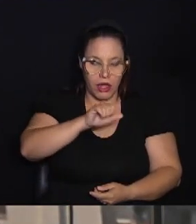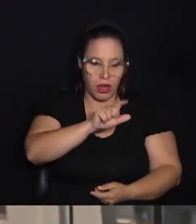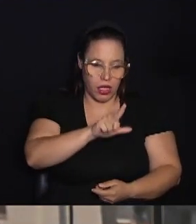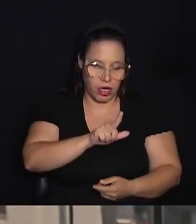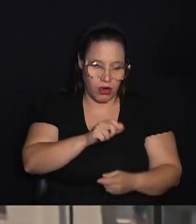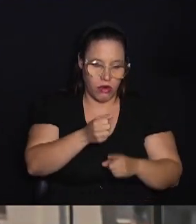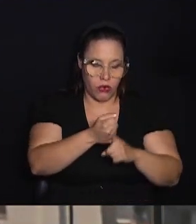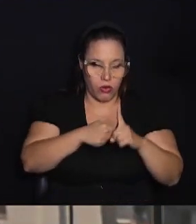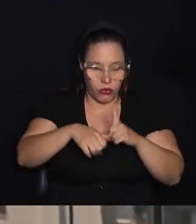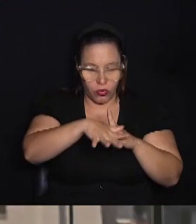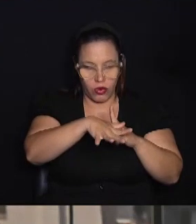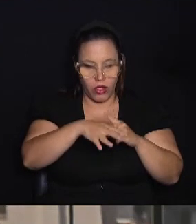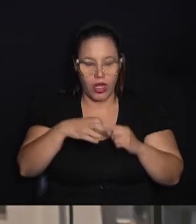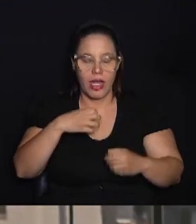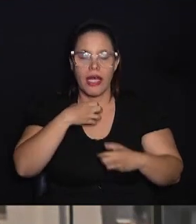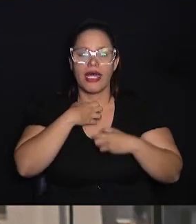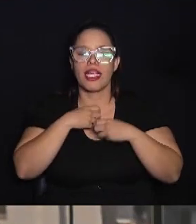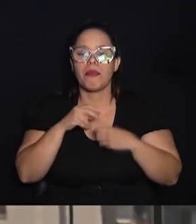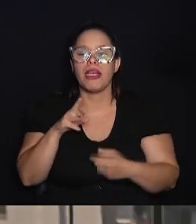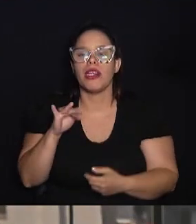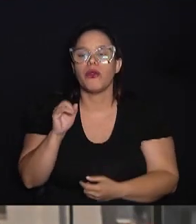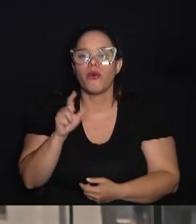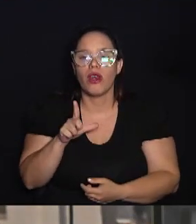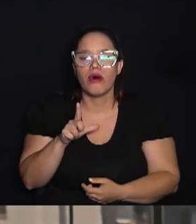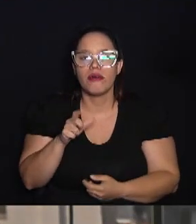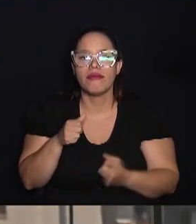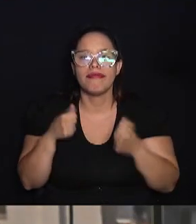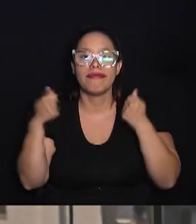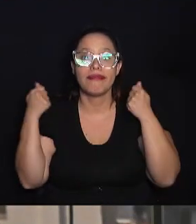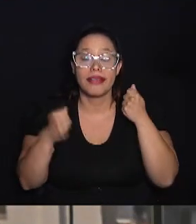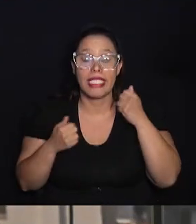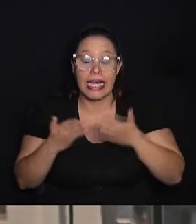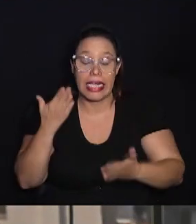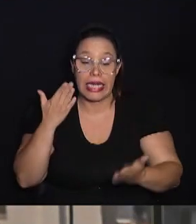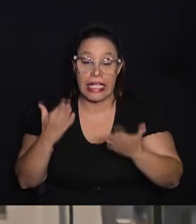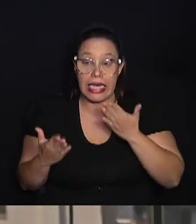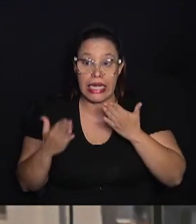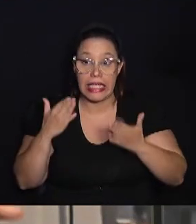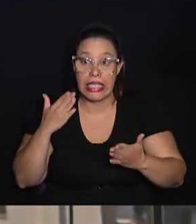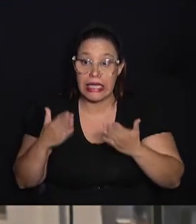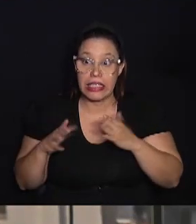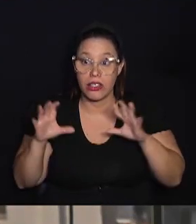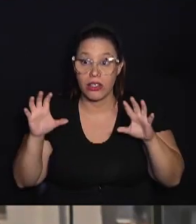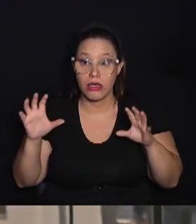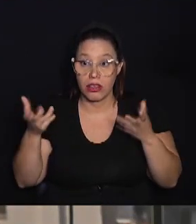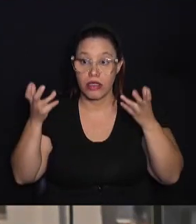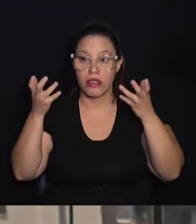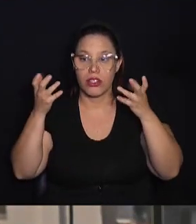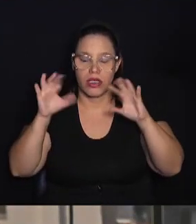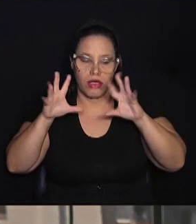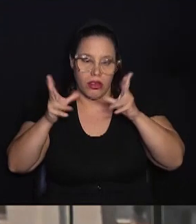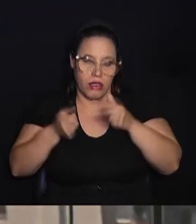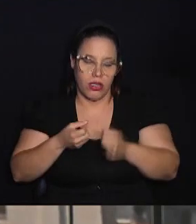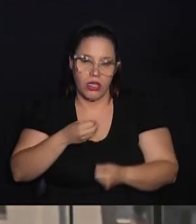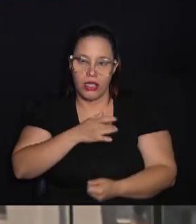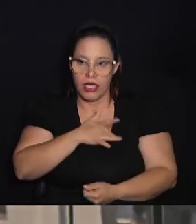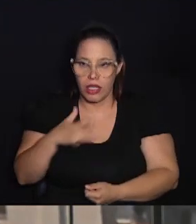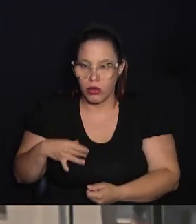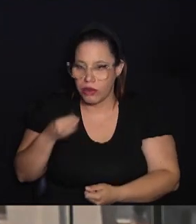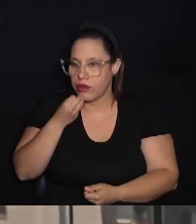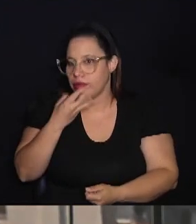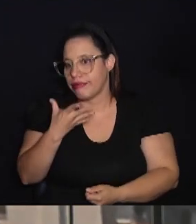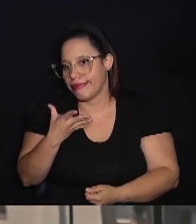espiritual e todas elas precisam de estar em equilíbrio para que possamos alcançar um estado completo de bem-estar e